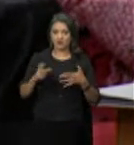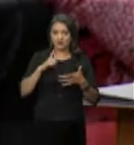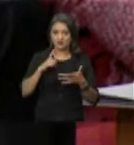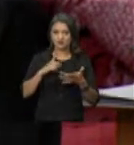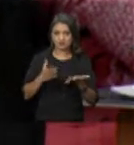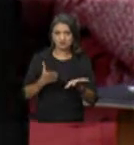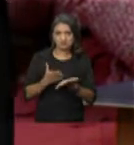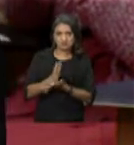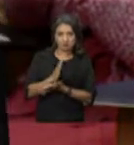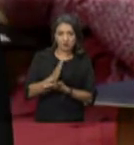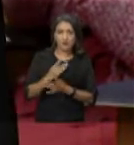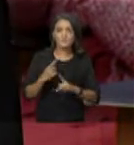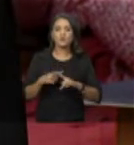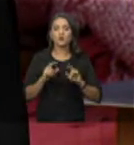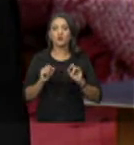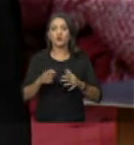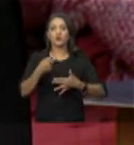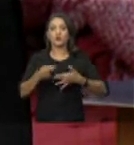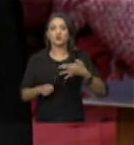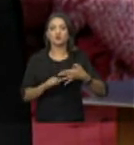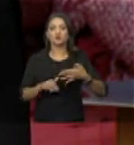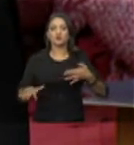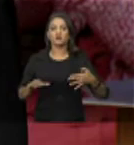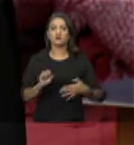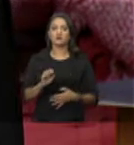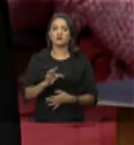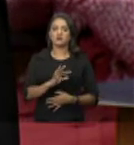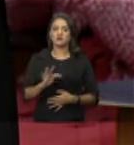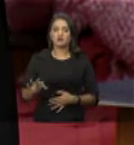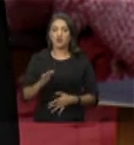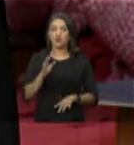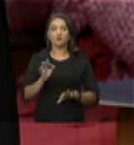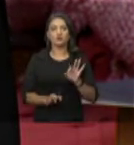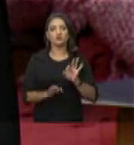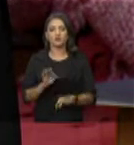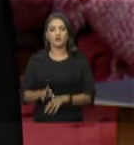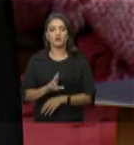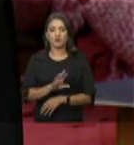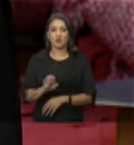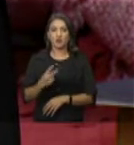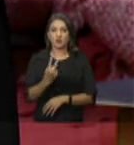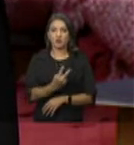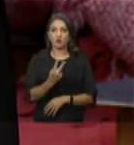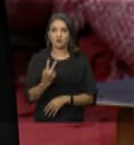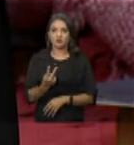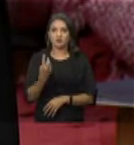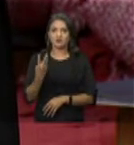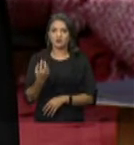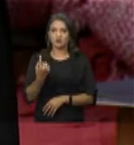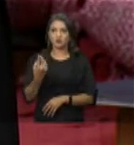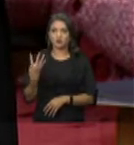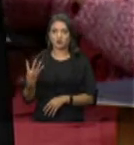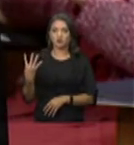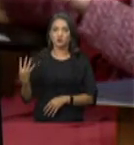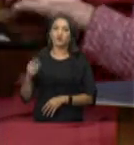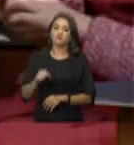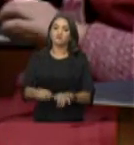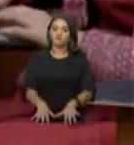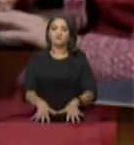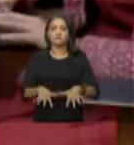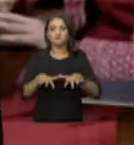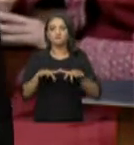tendo em vista que a jurisprudência da corte 223144 por este plenário reconheceu